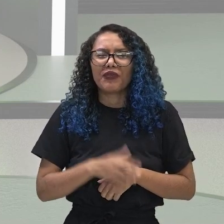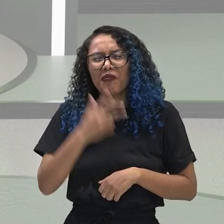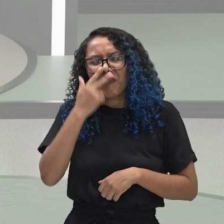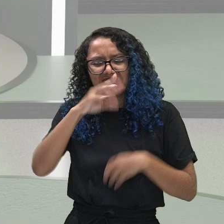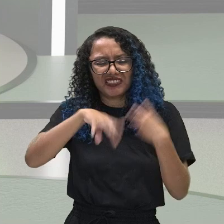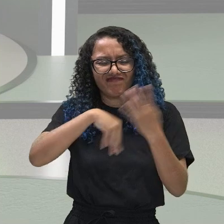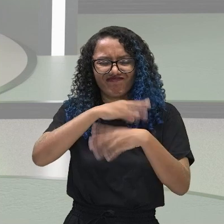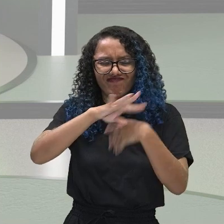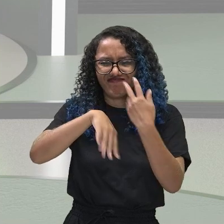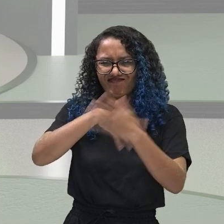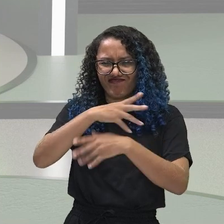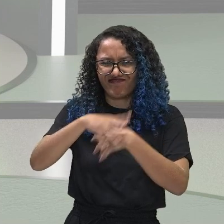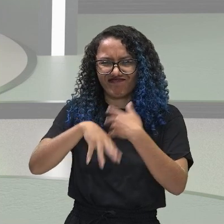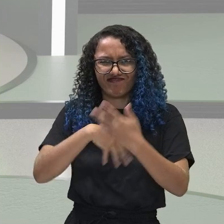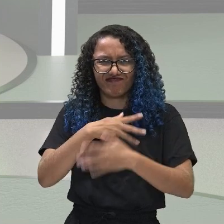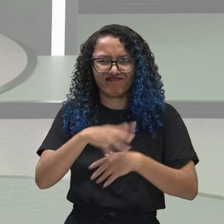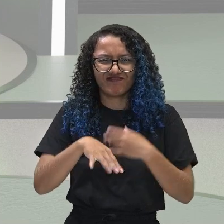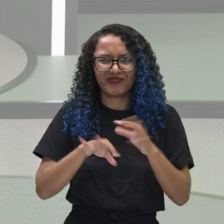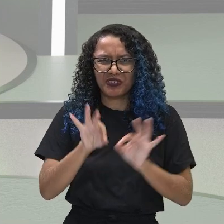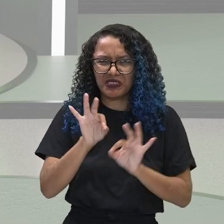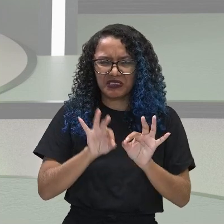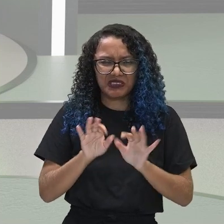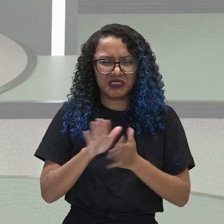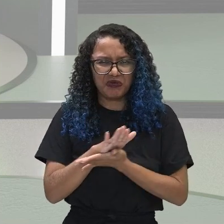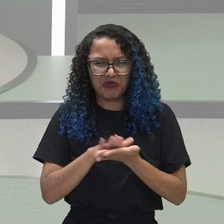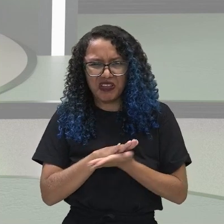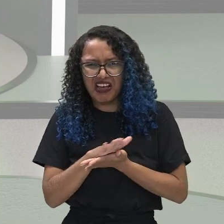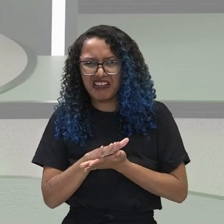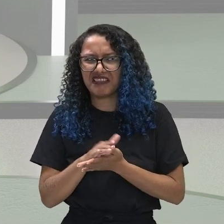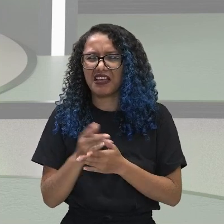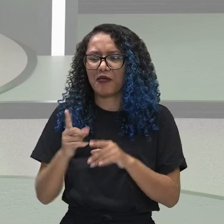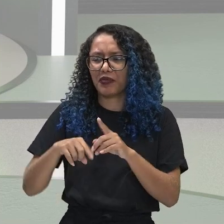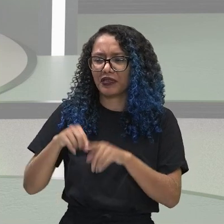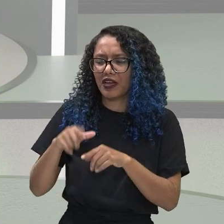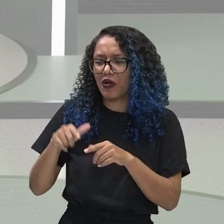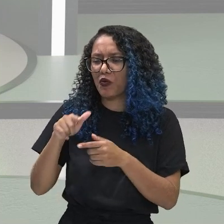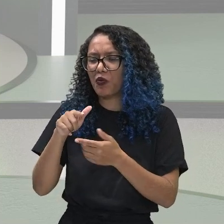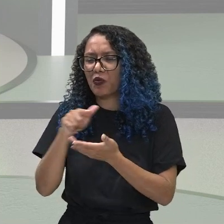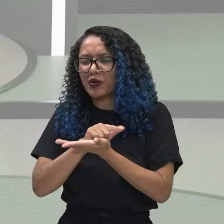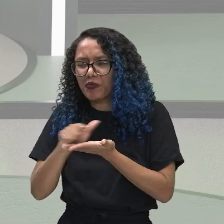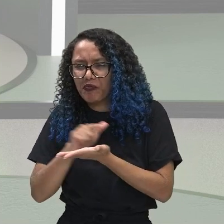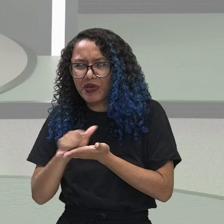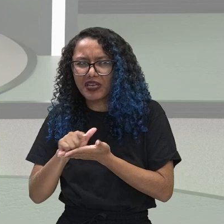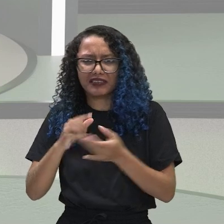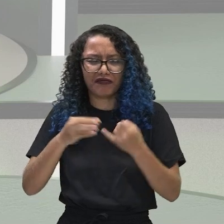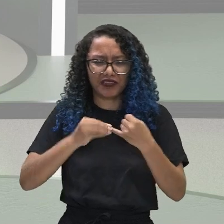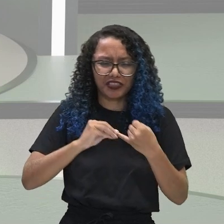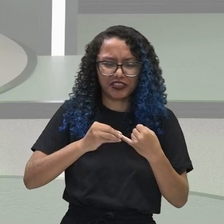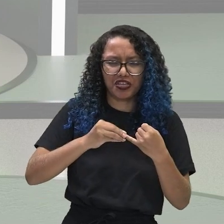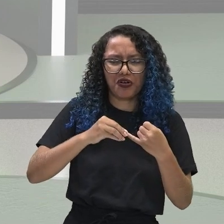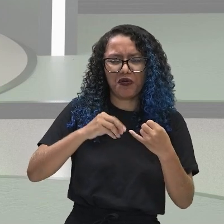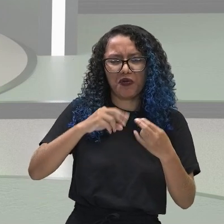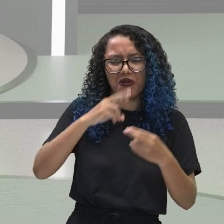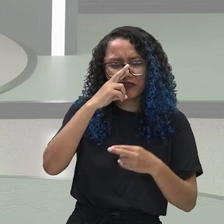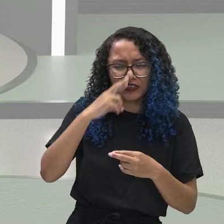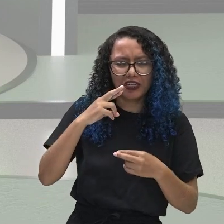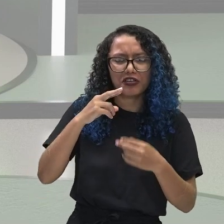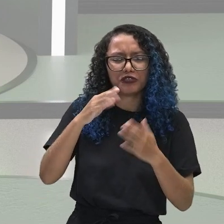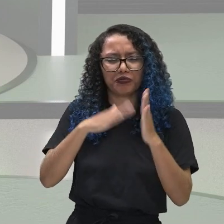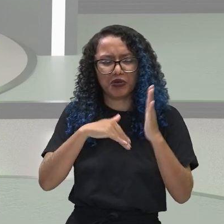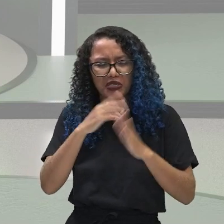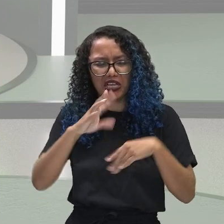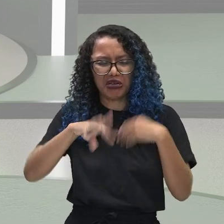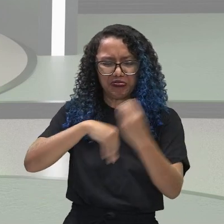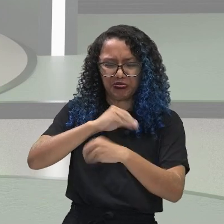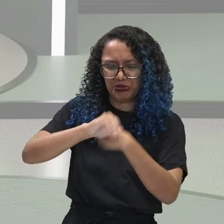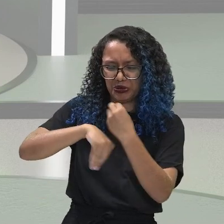desorganizado. Tivesse o material de limpeza junto com o feijão, junto com o refrigerante, com a manteiga,